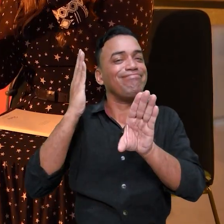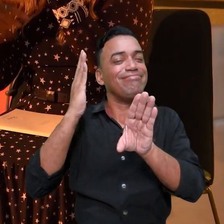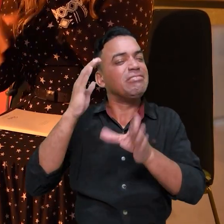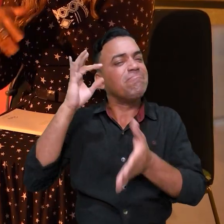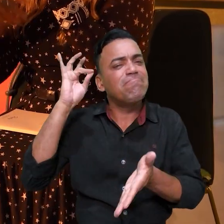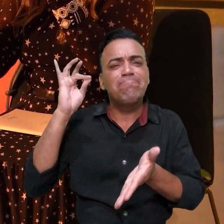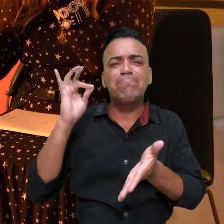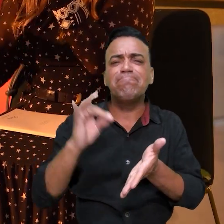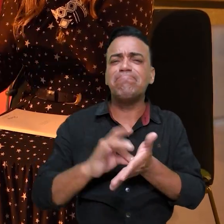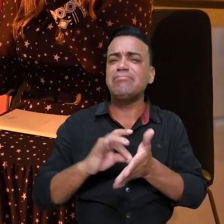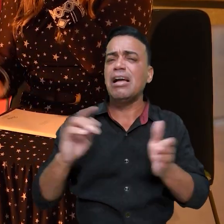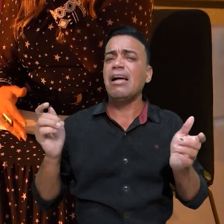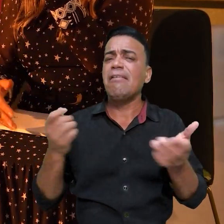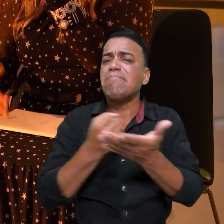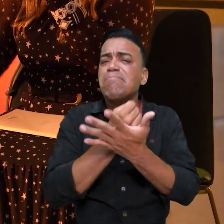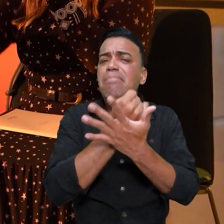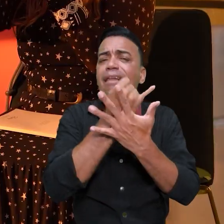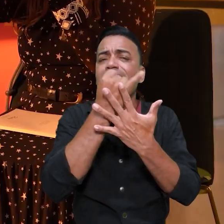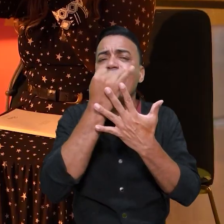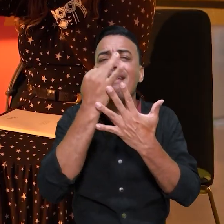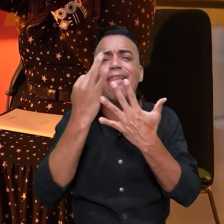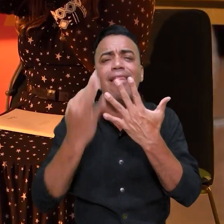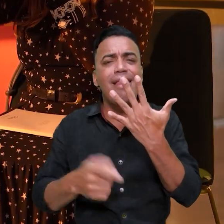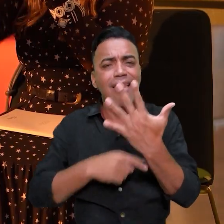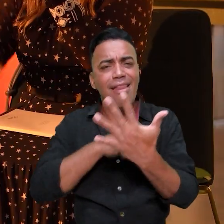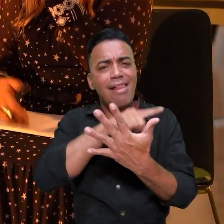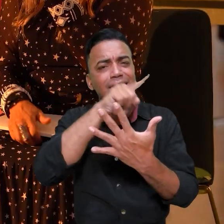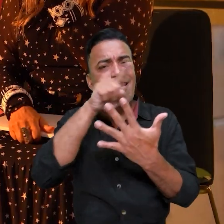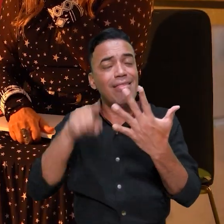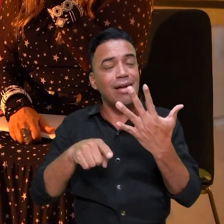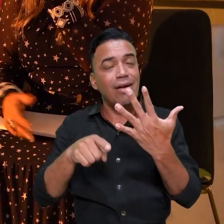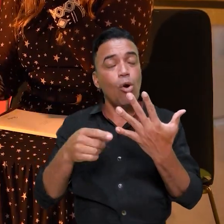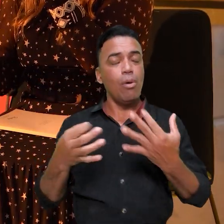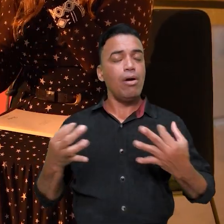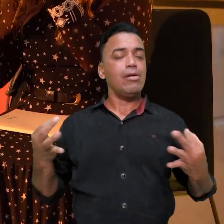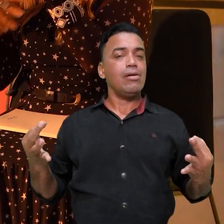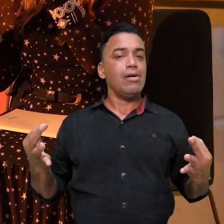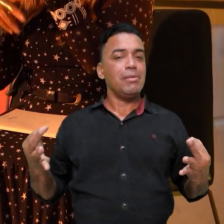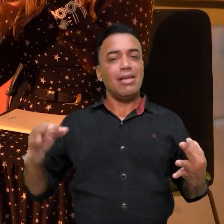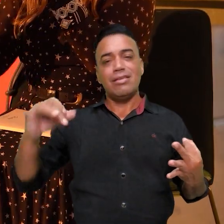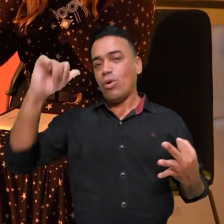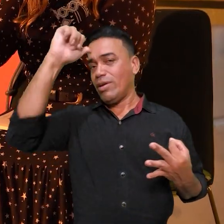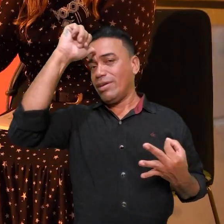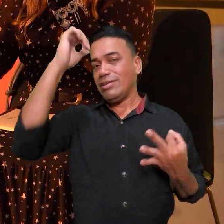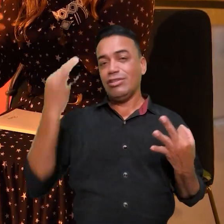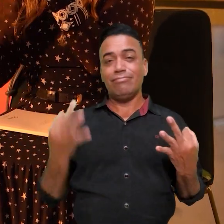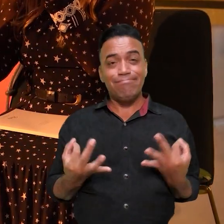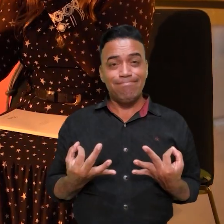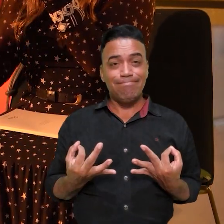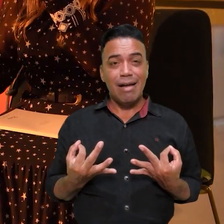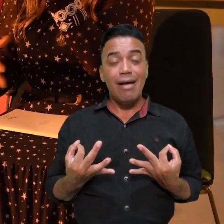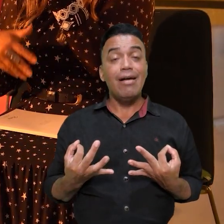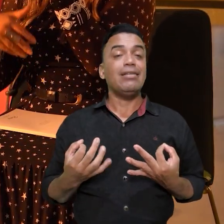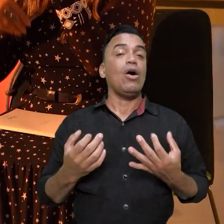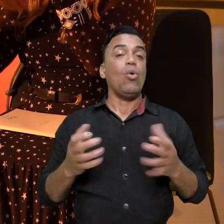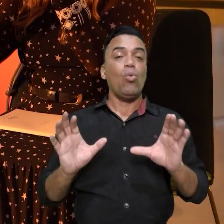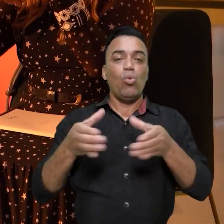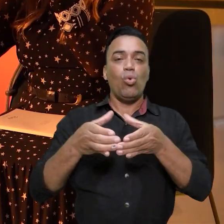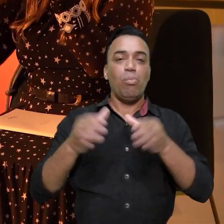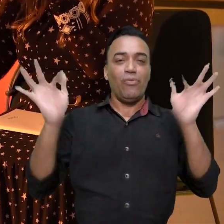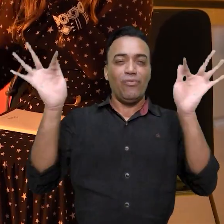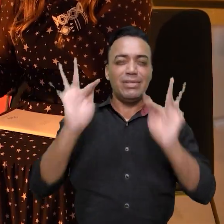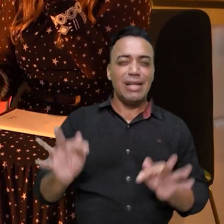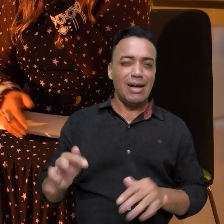de verdade, uma porção de coisas, assim como a meditação. Eu trabalho com isso, com a Rede Felicidade,